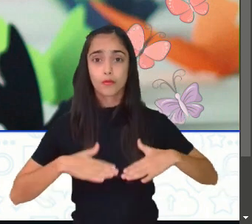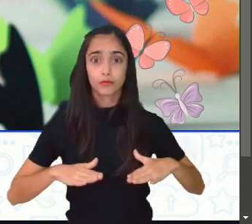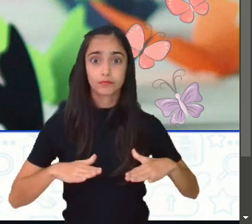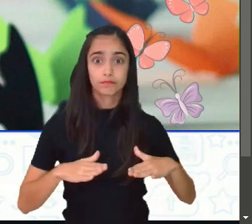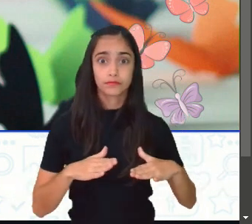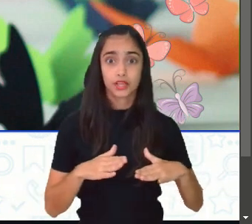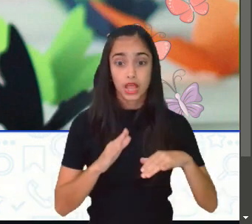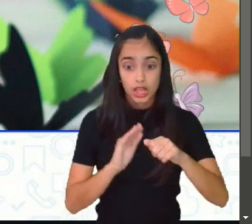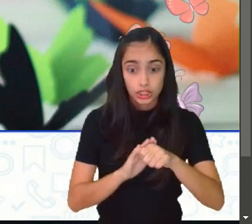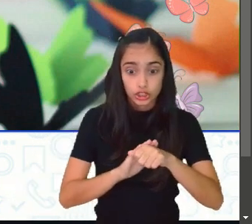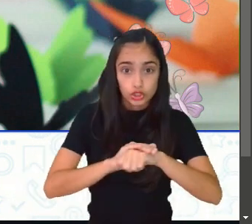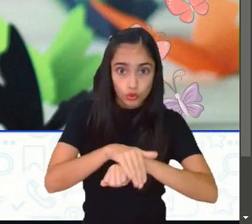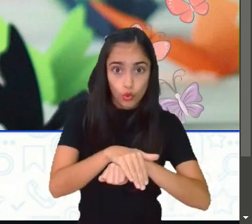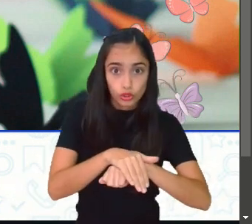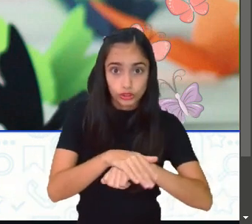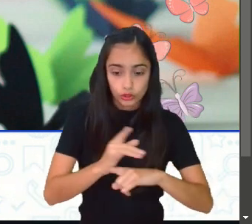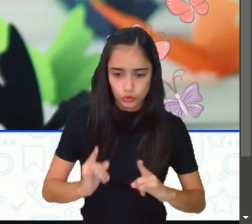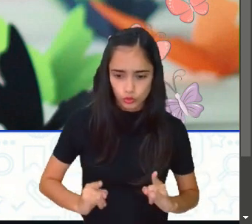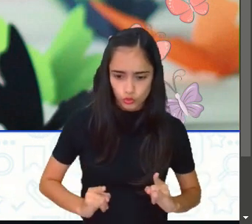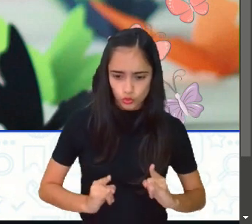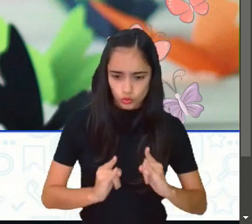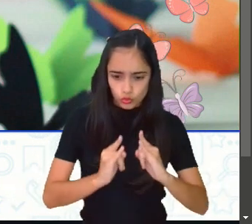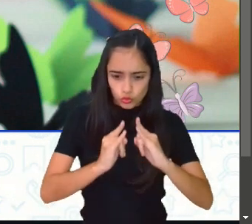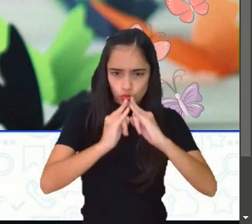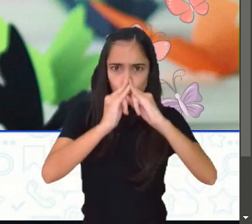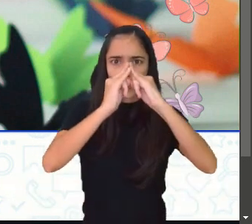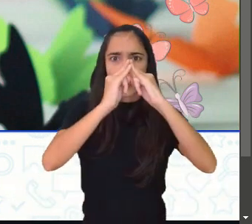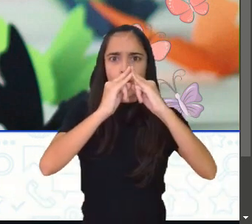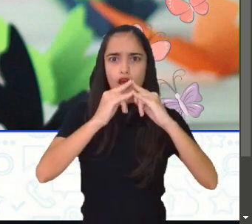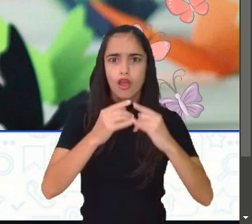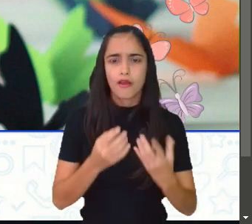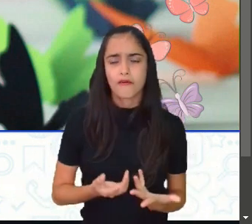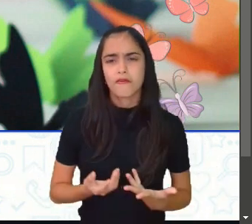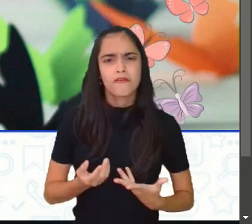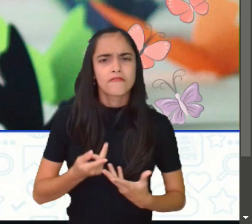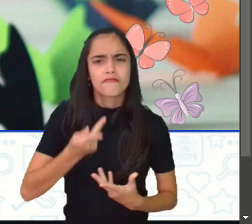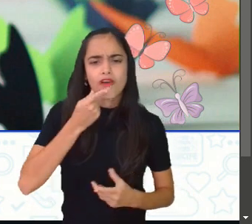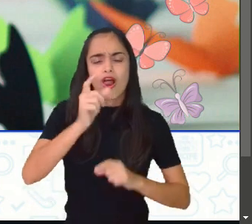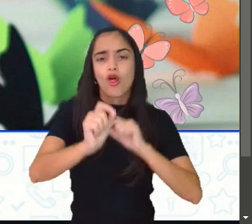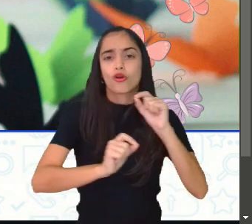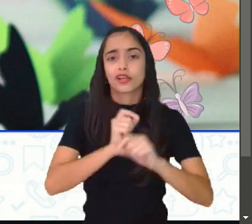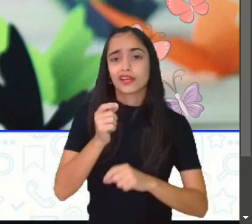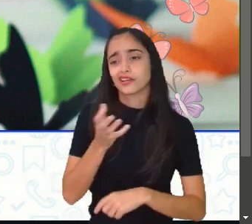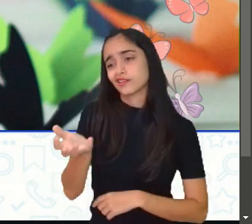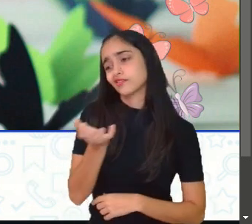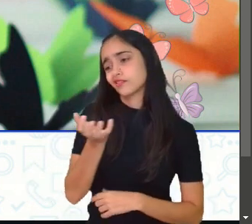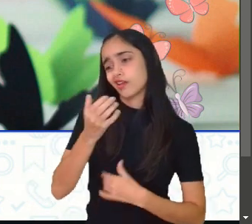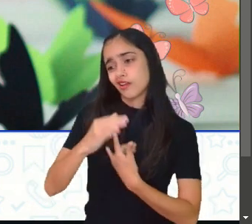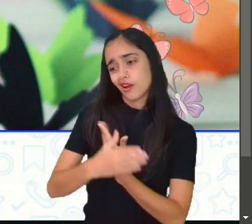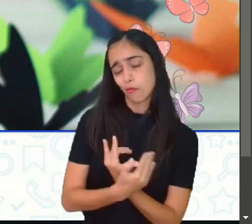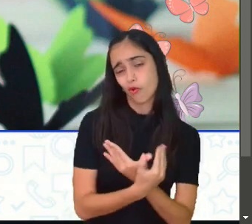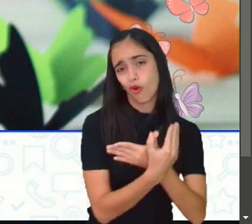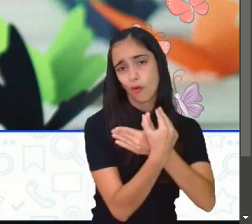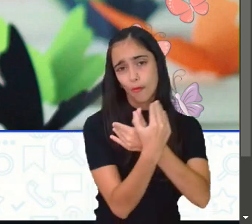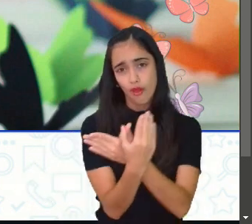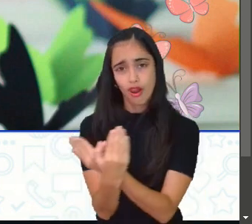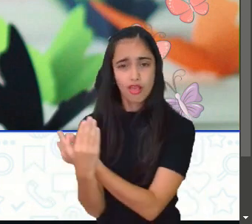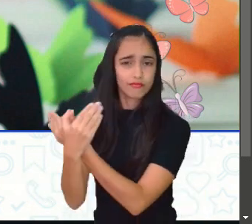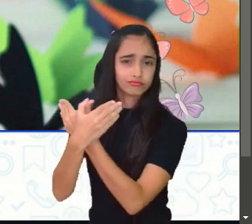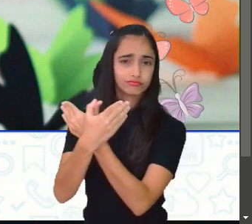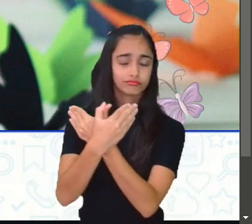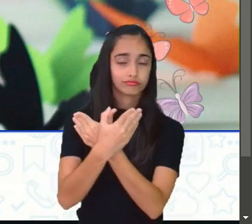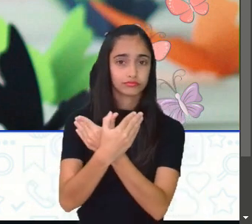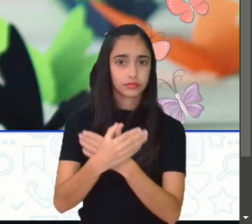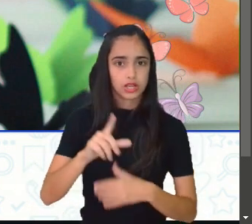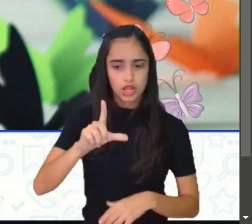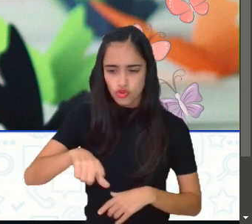palácio, só falou dela. Queria a borboleta. Se tivesse, prometeu, deixaria de caçar. Escolheu no